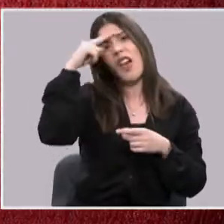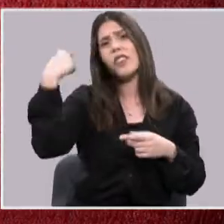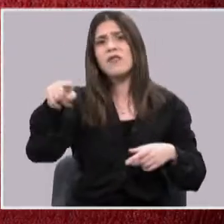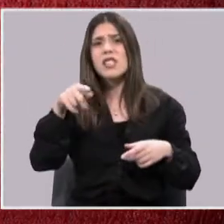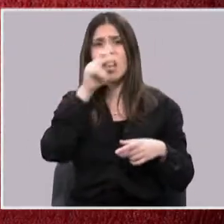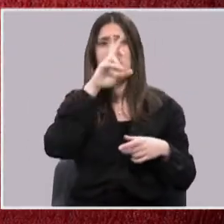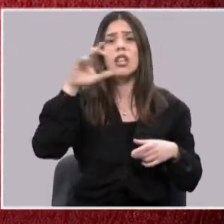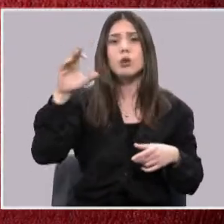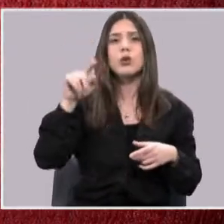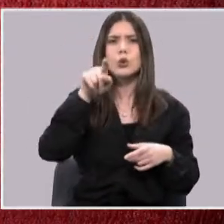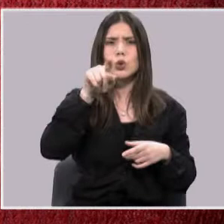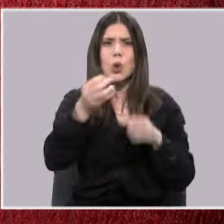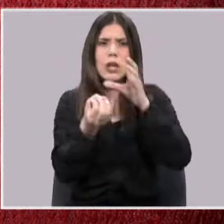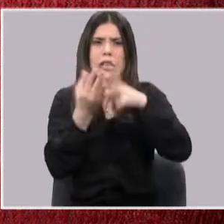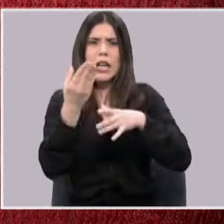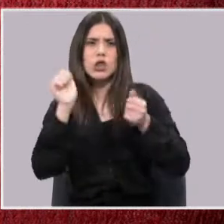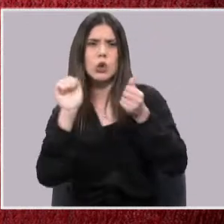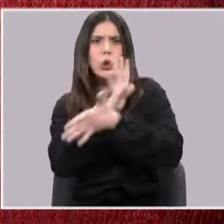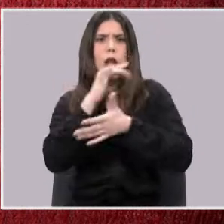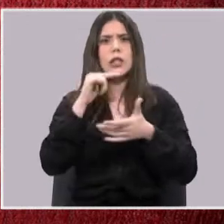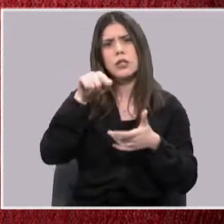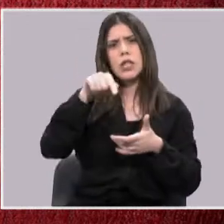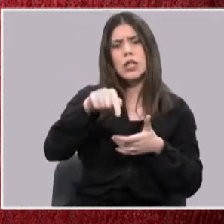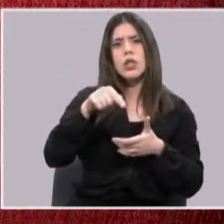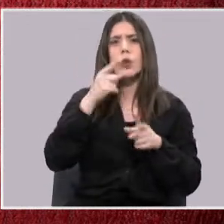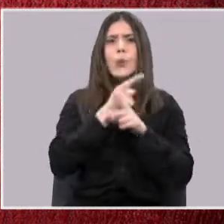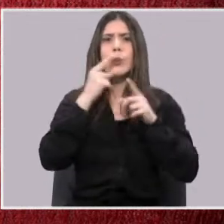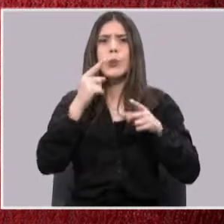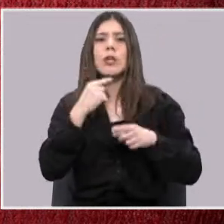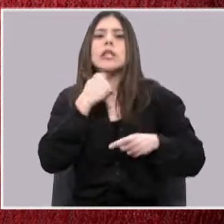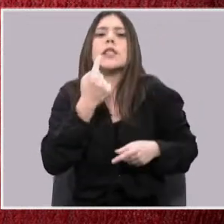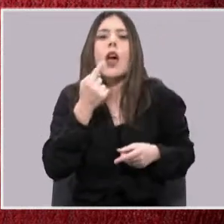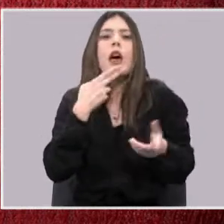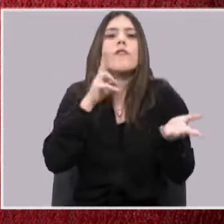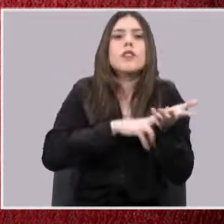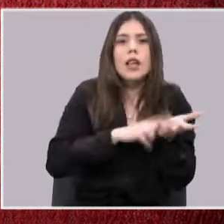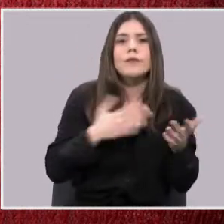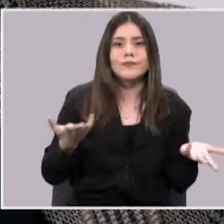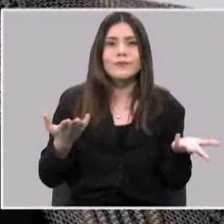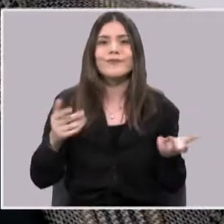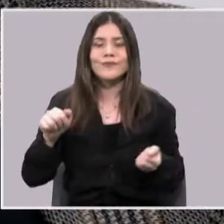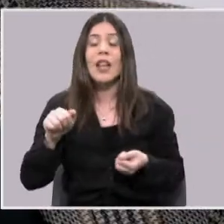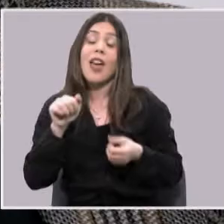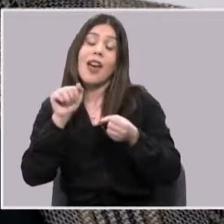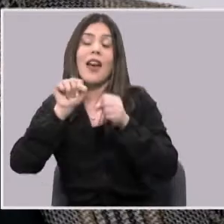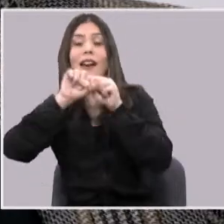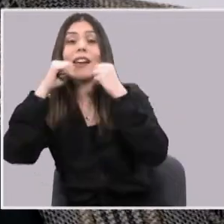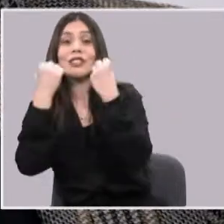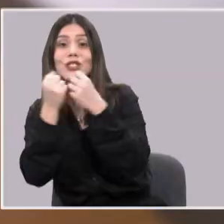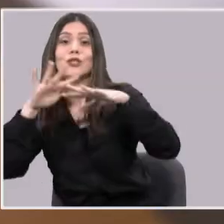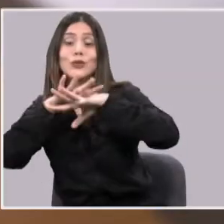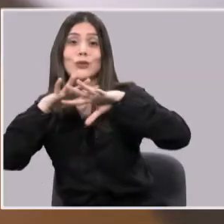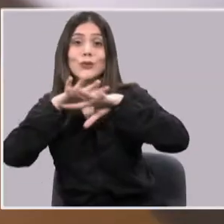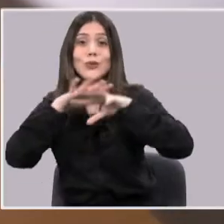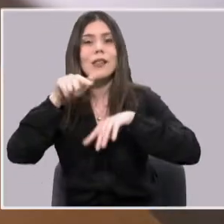este jornal digital um pouco para revelar a verdade. Por que é que a mentira se desenrola sobretudo nas redes sociais? As redes sociais e a internet, de uma forma